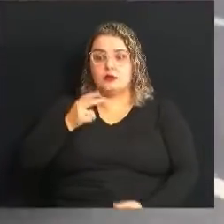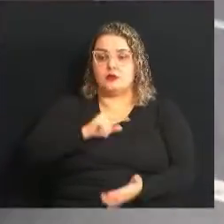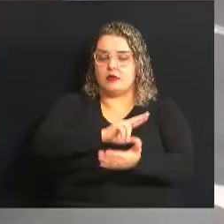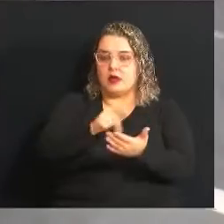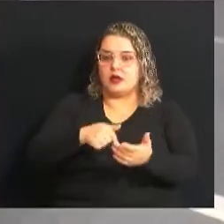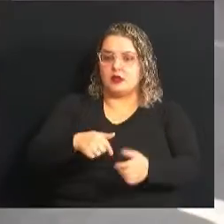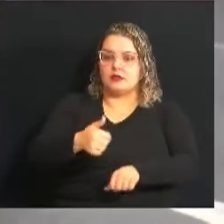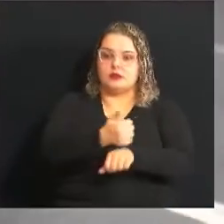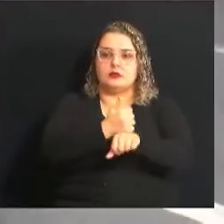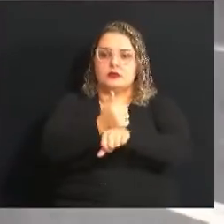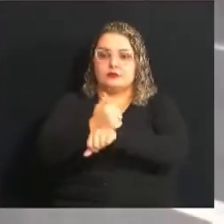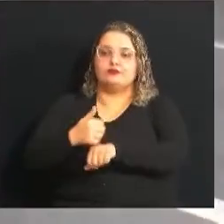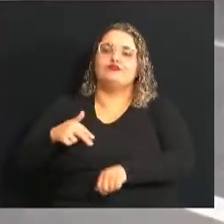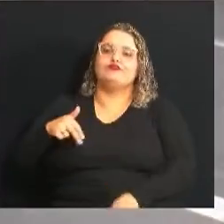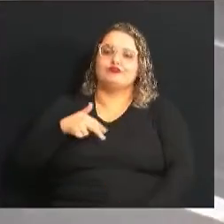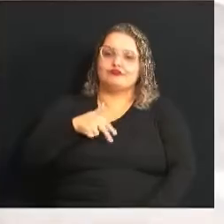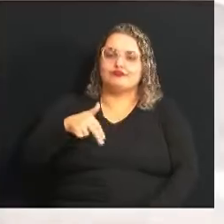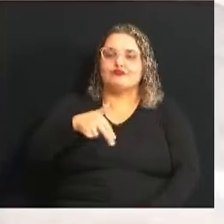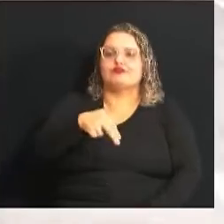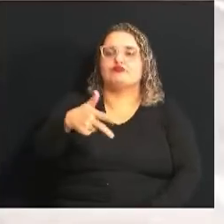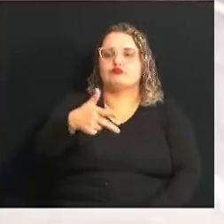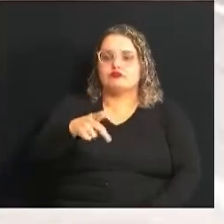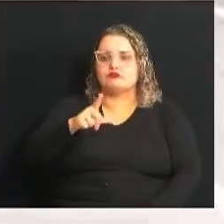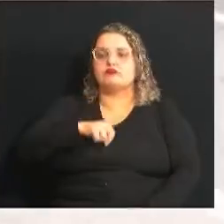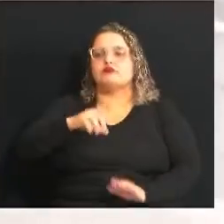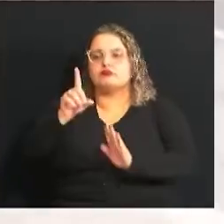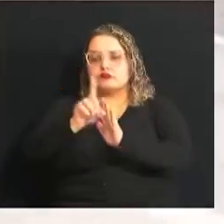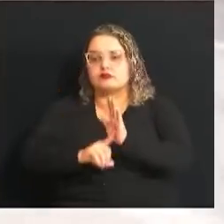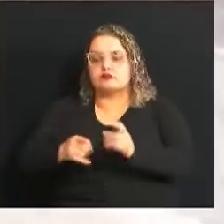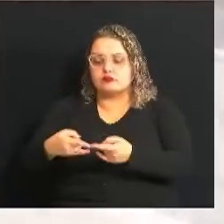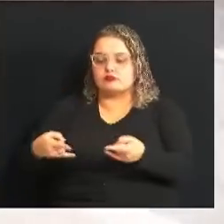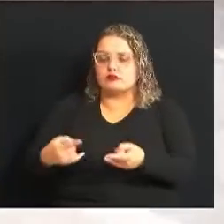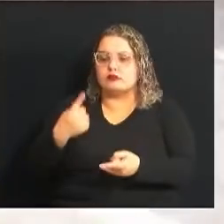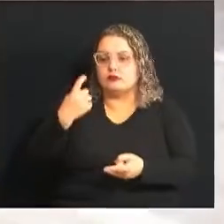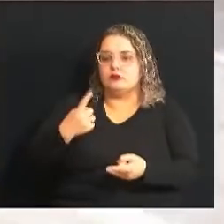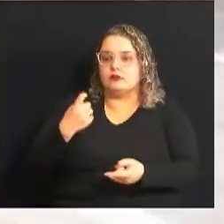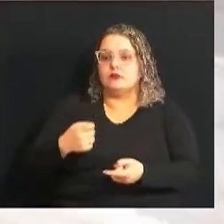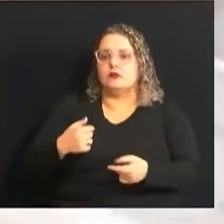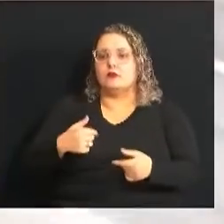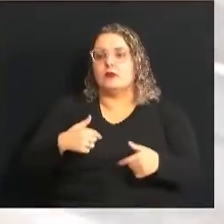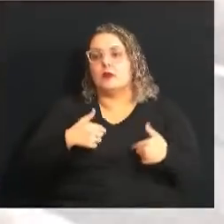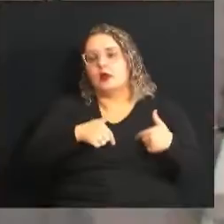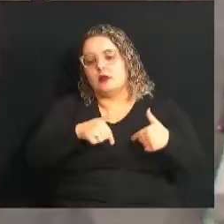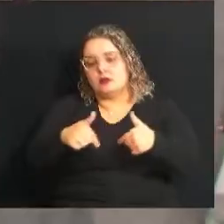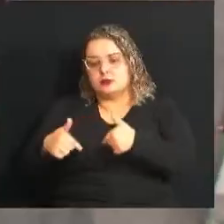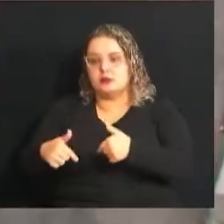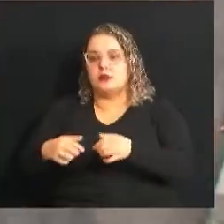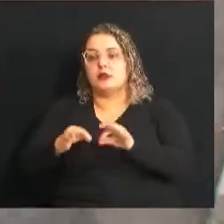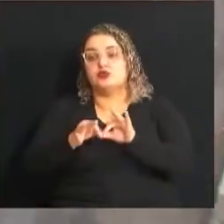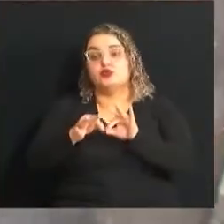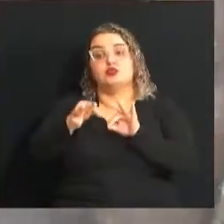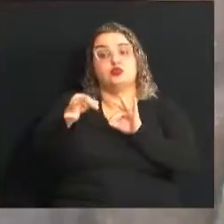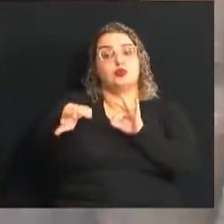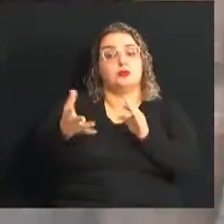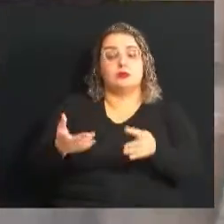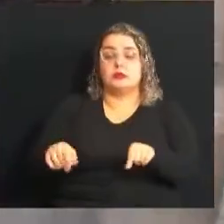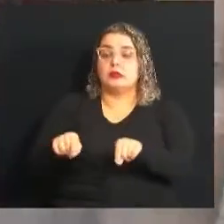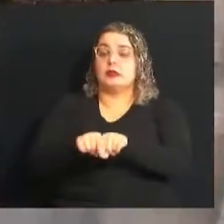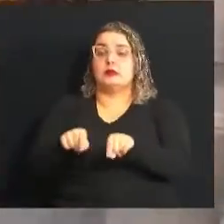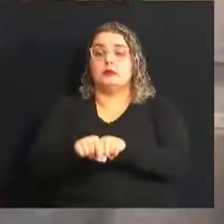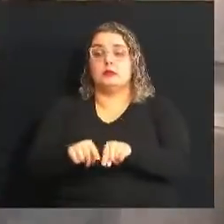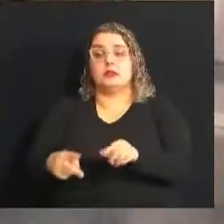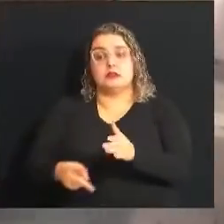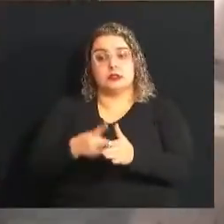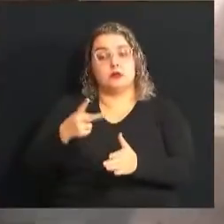percurso a pé e têm o direito à utilização do bilhete único para realizar os trajetos mais longos. Inclusive, ainda segundo a